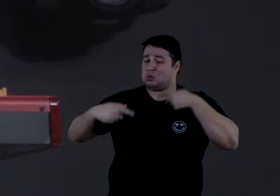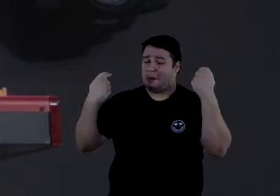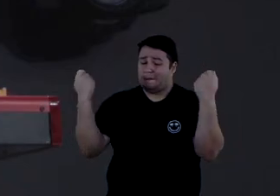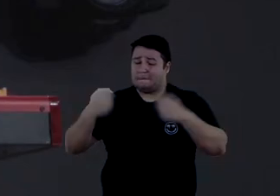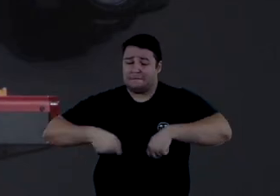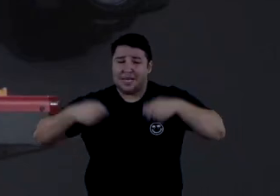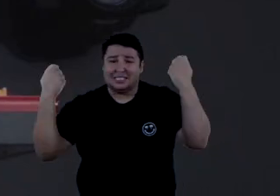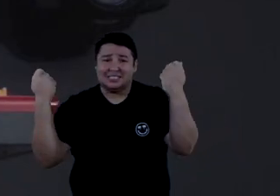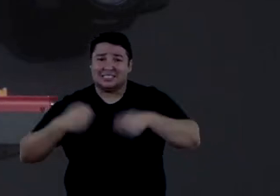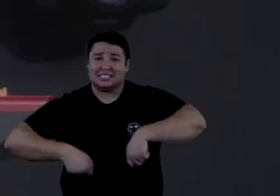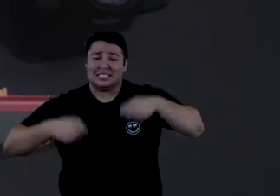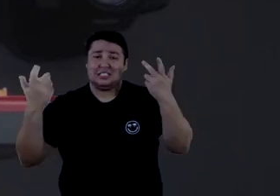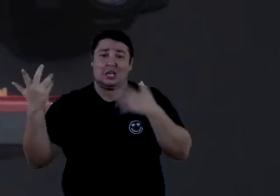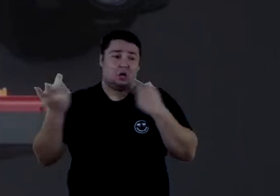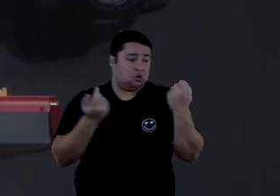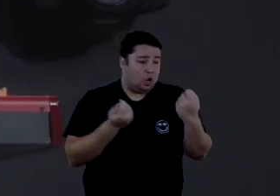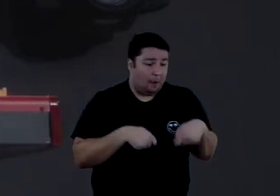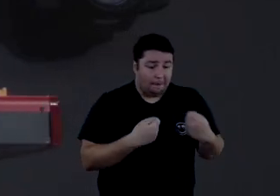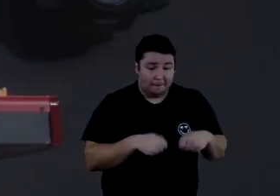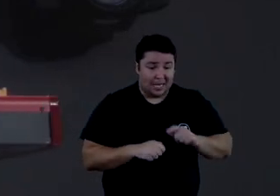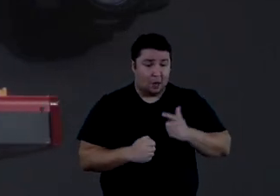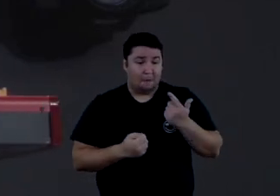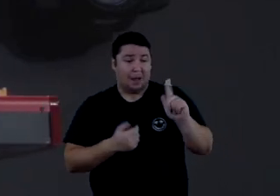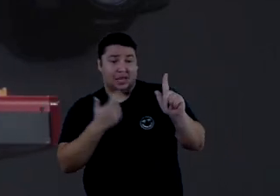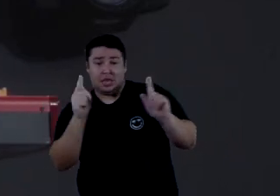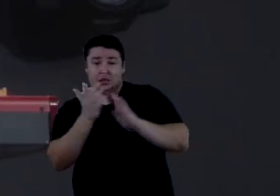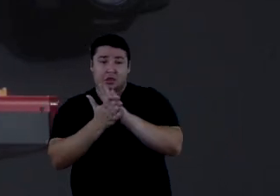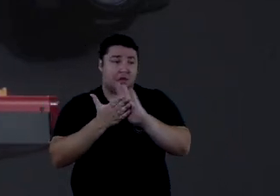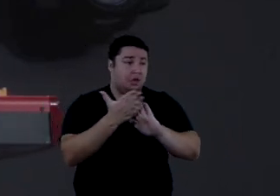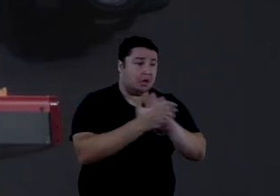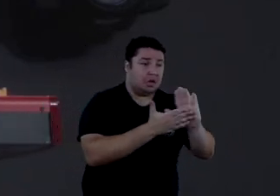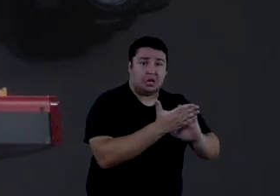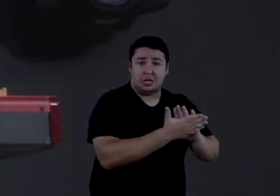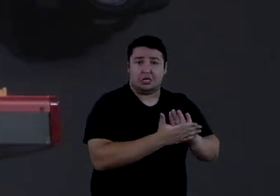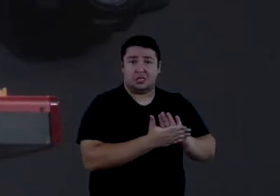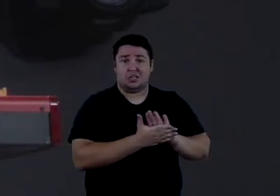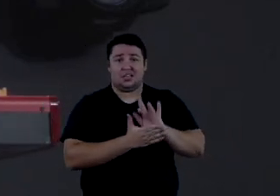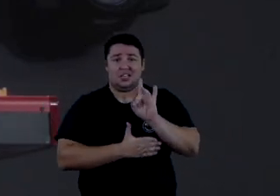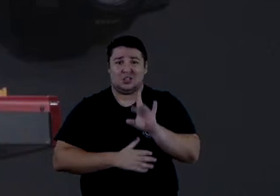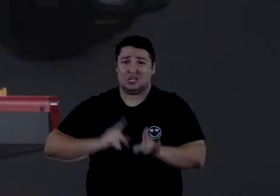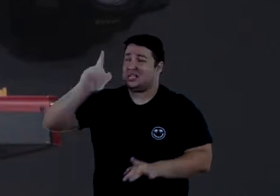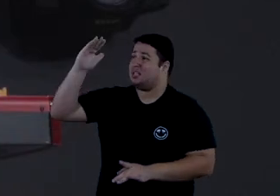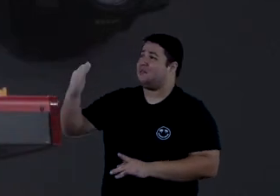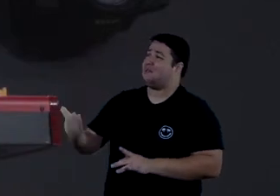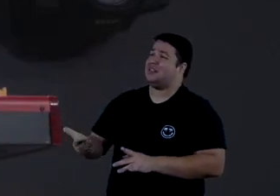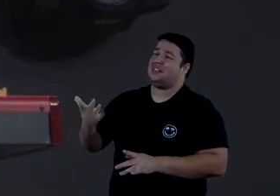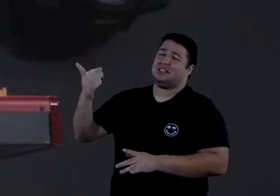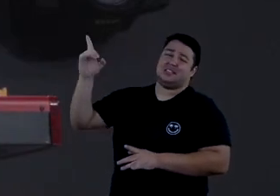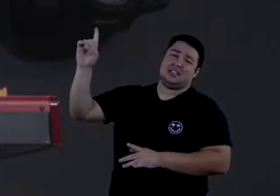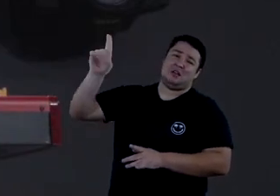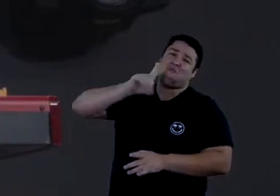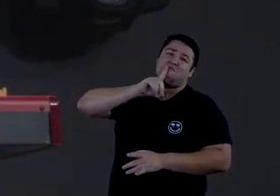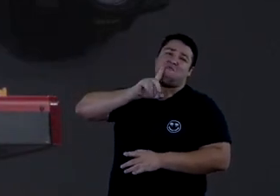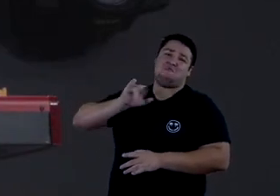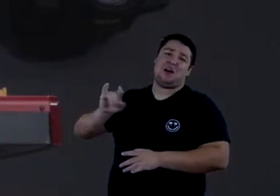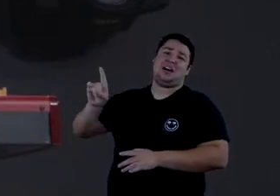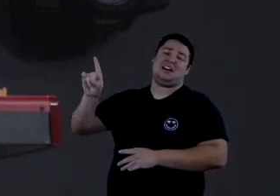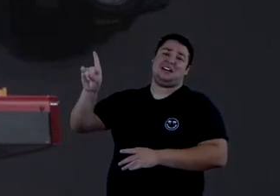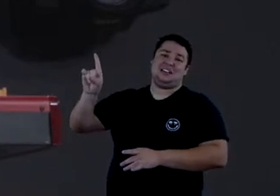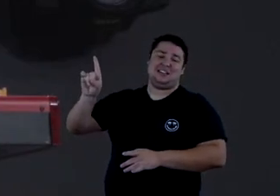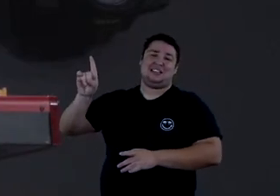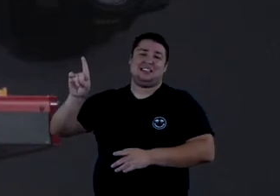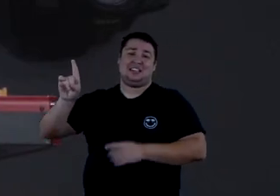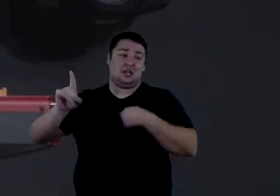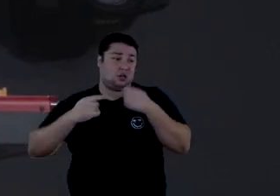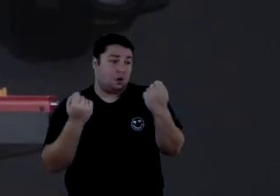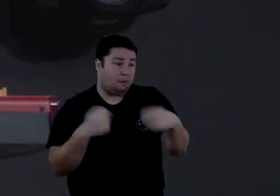suficiente. Eu não preciso de mais nada, só da presença do Abba.